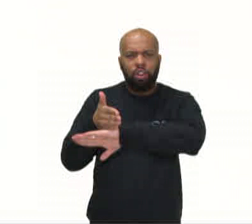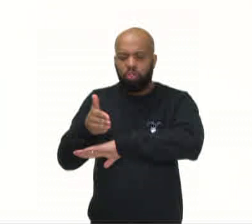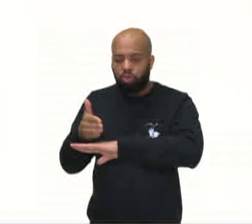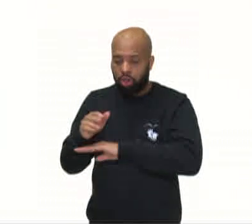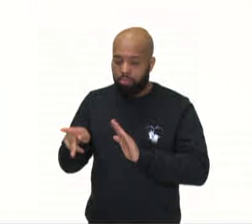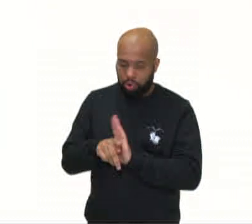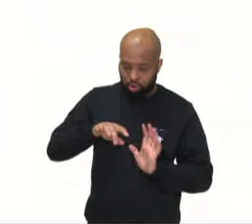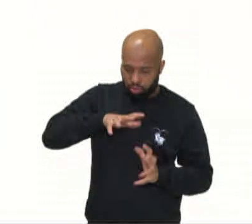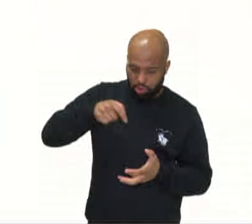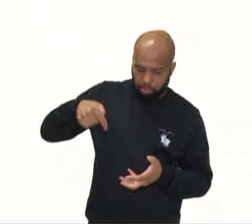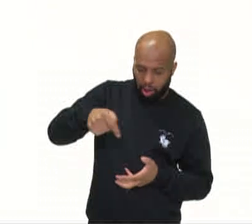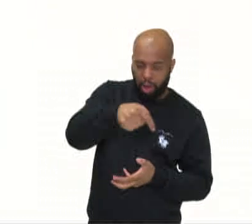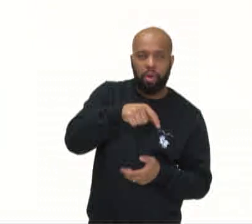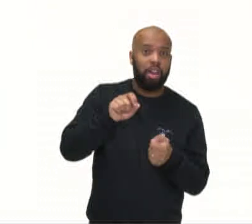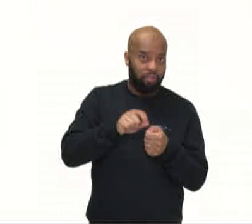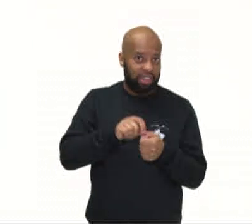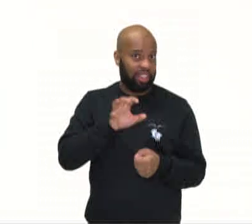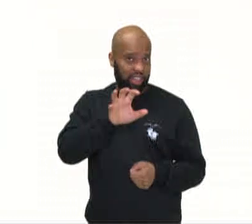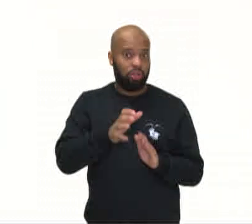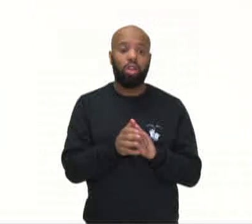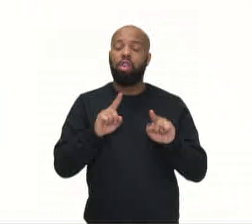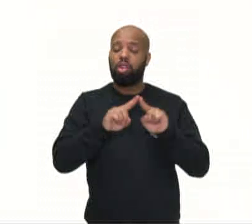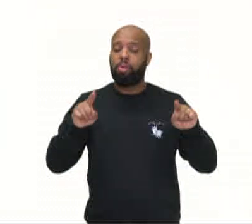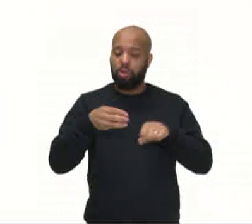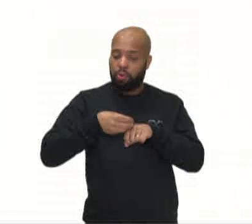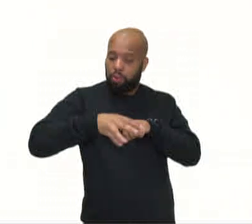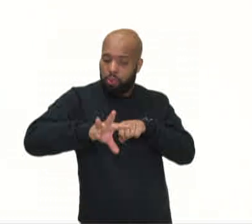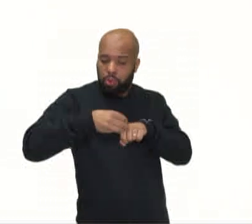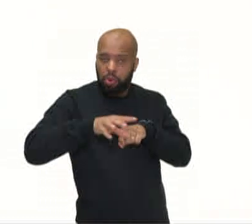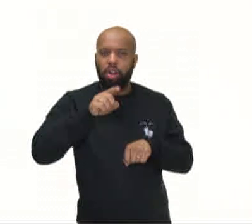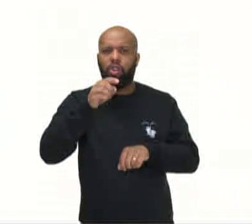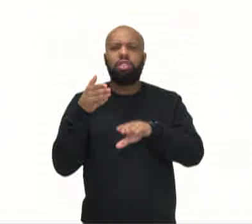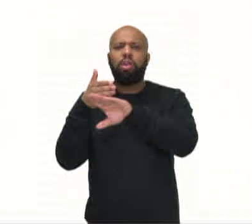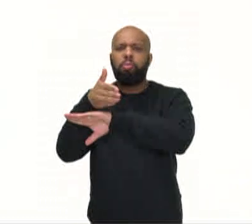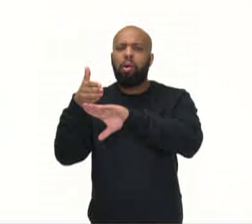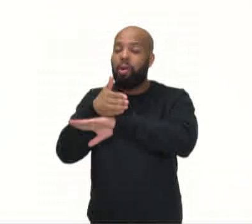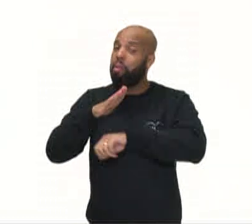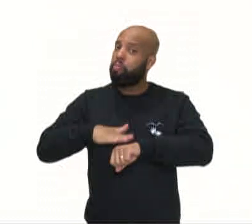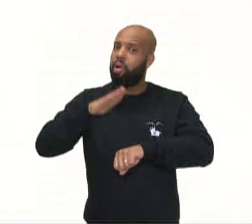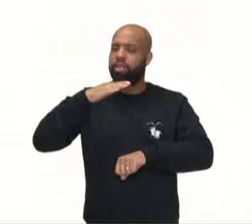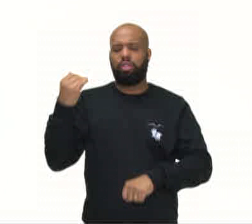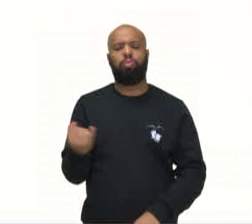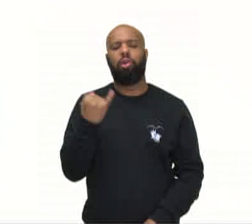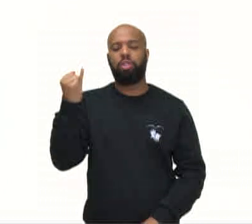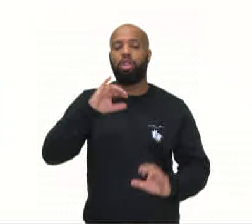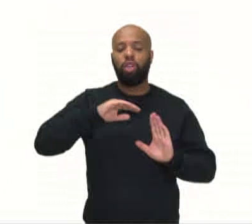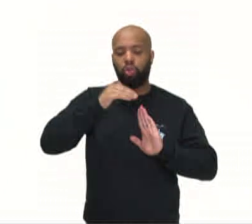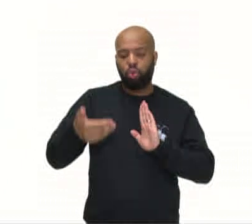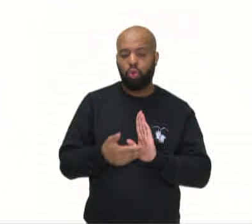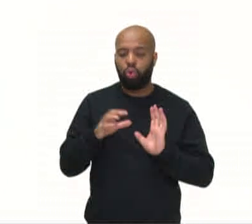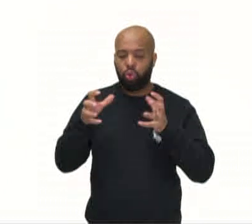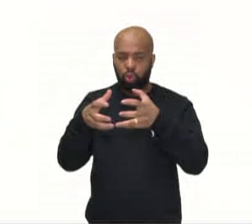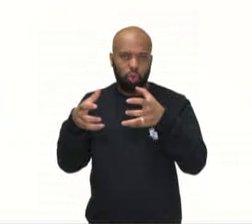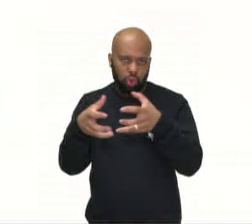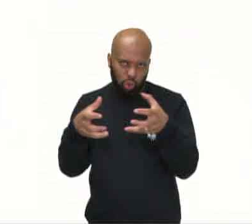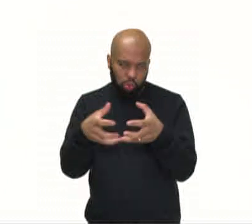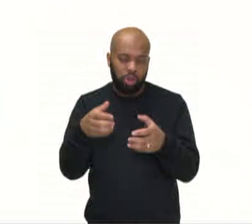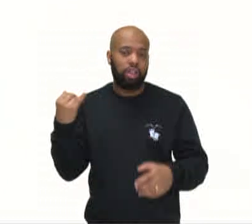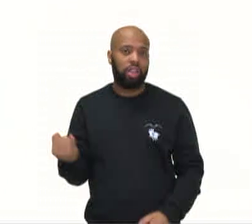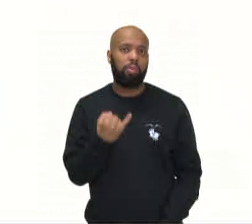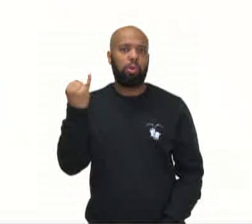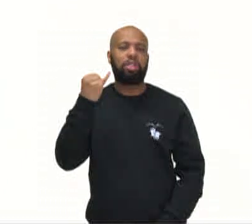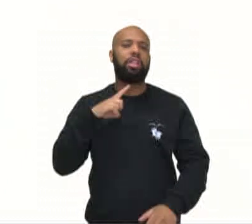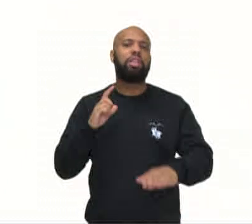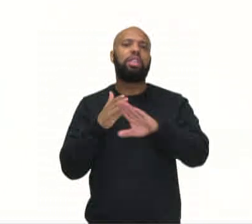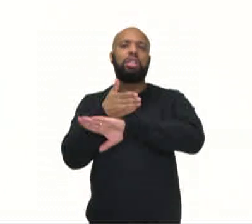campeonatos internacionais, sugiro a participação mais frequente de toda a equipe do canal na